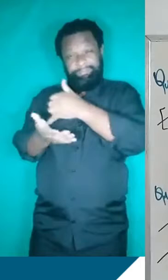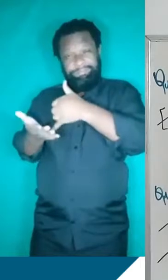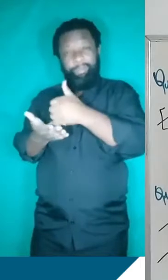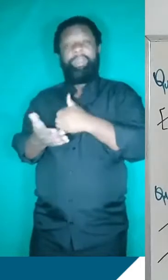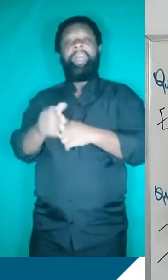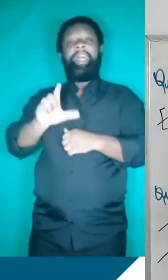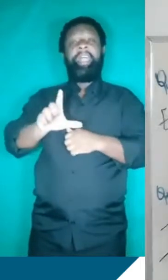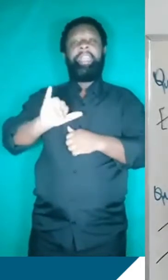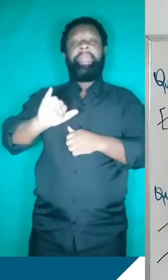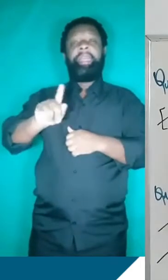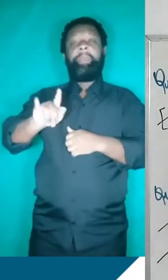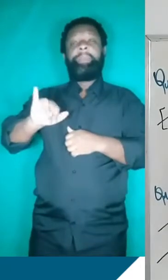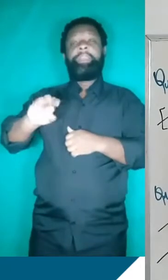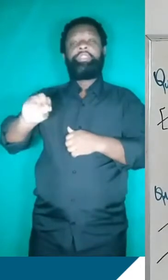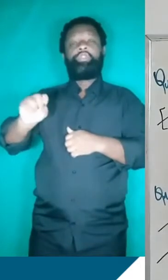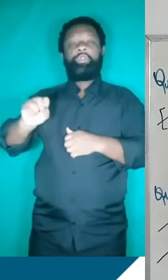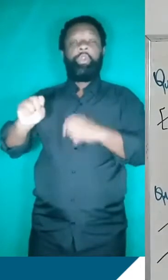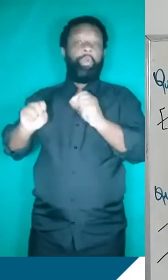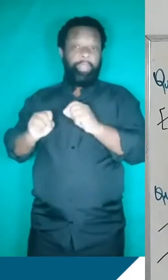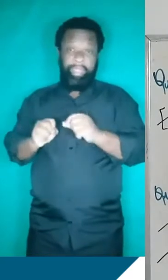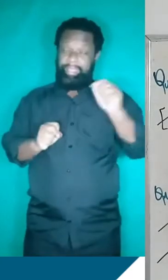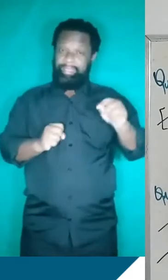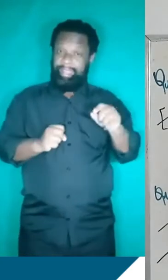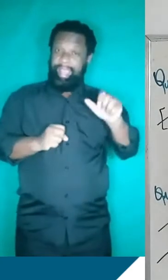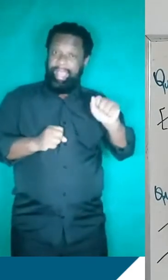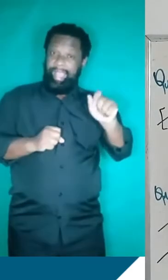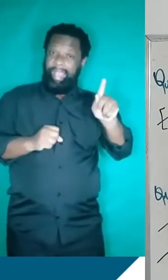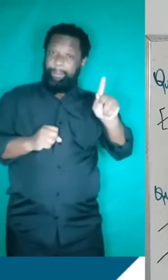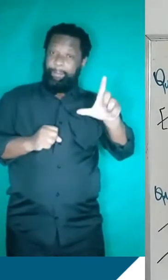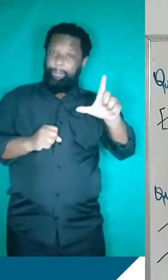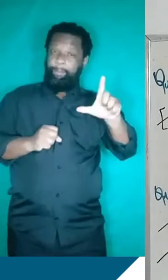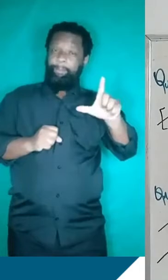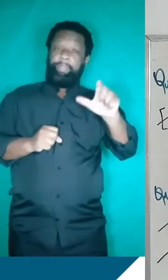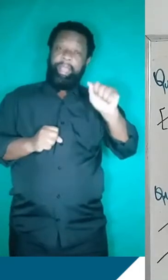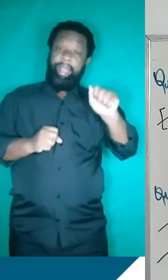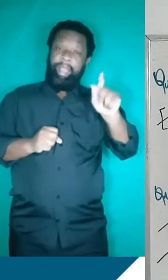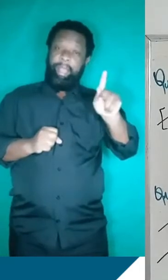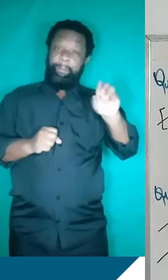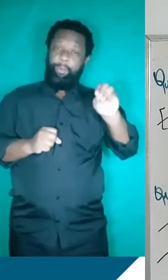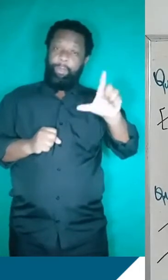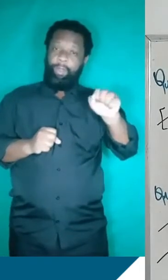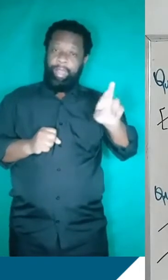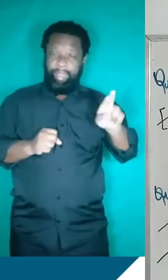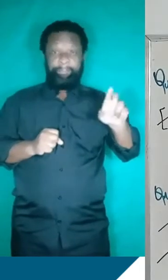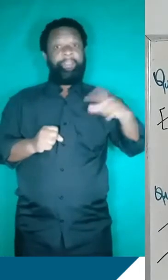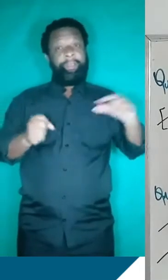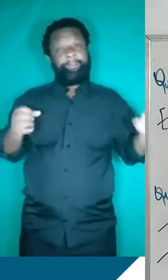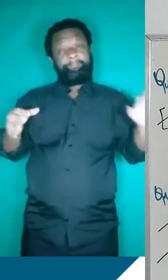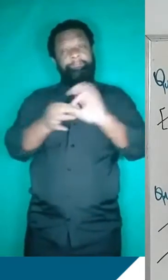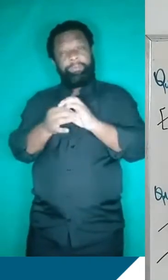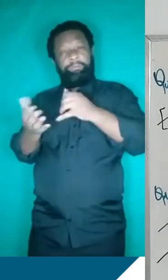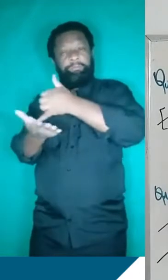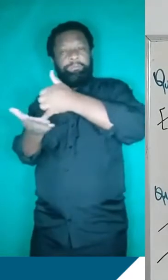são considerados apolares. Então, a parte apolar do sabão e do detergente, ou do detergente, vai interagir com a